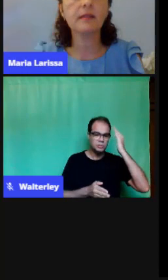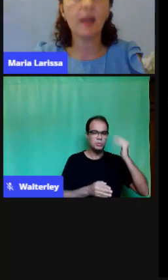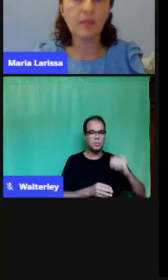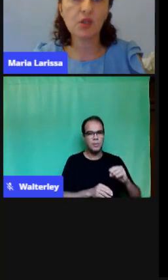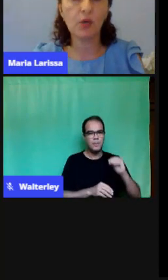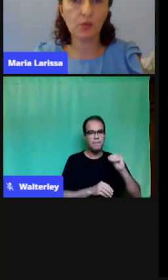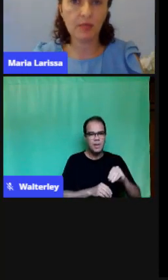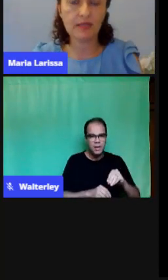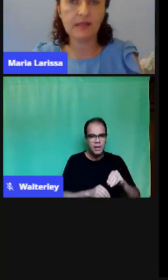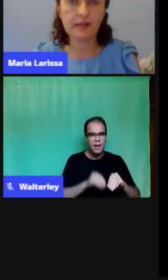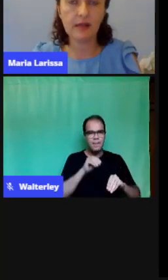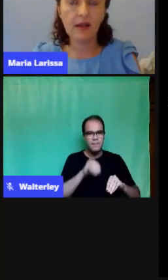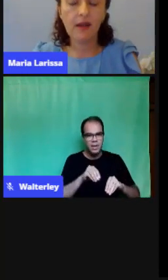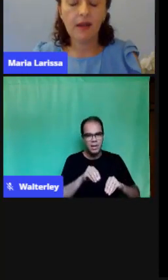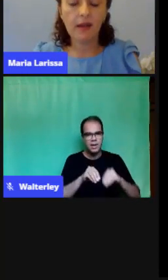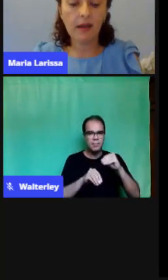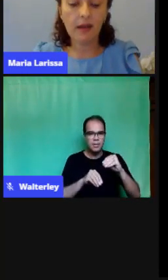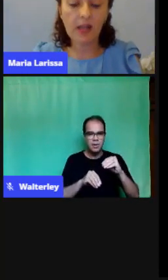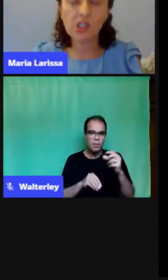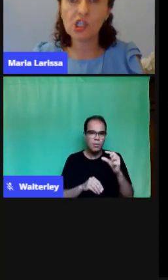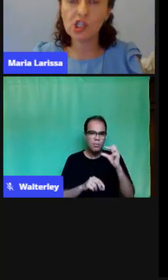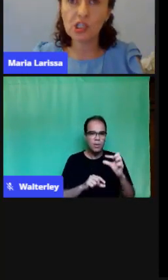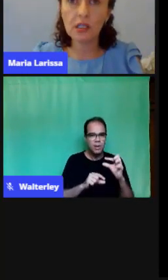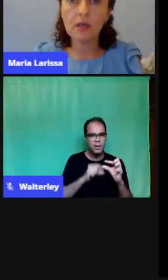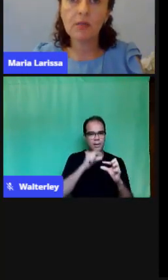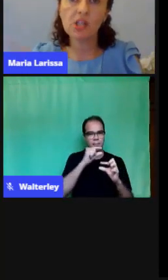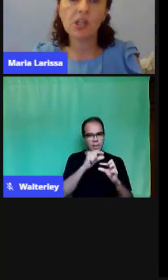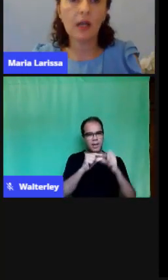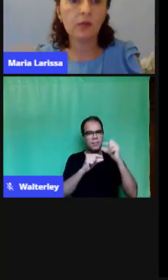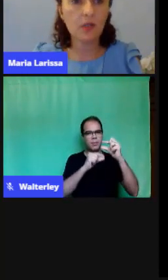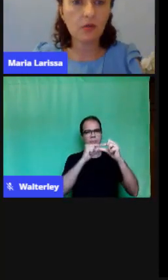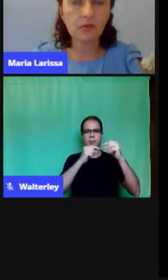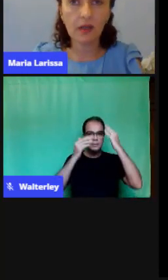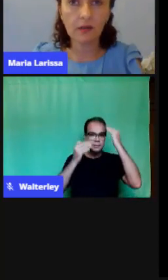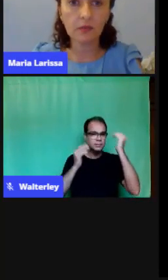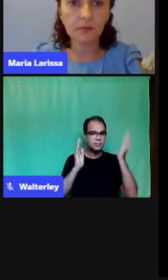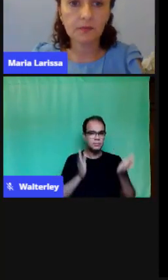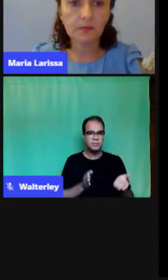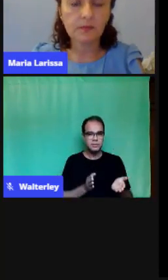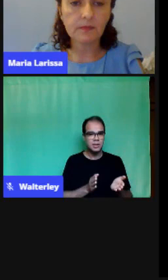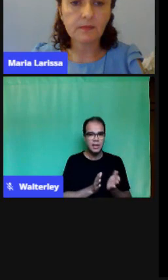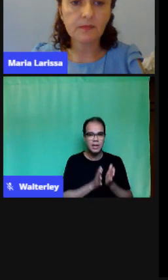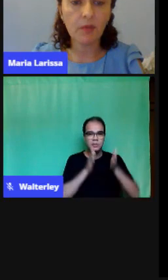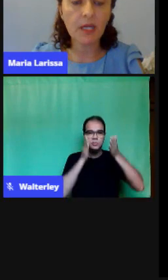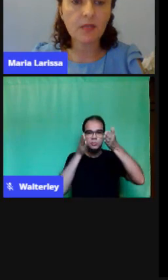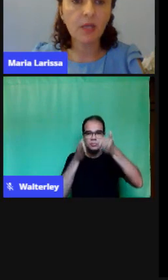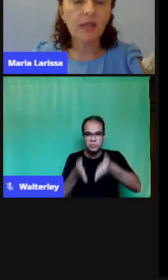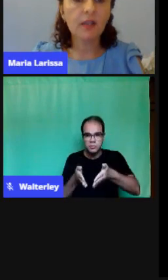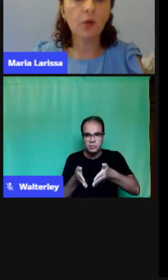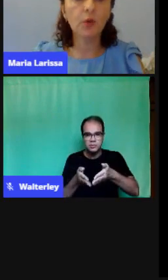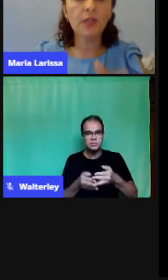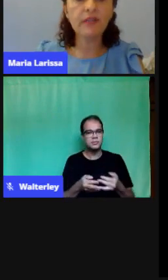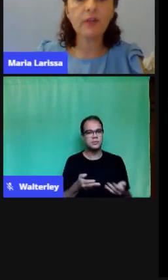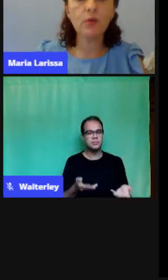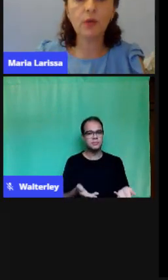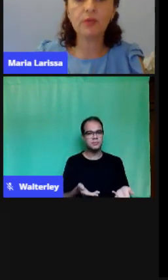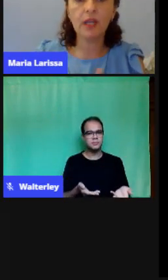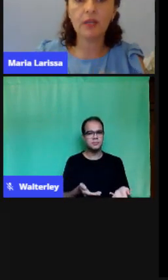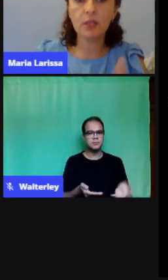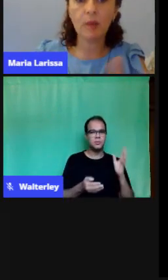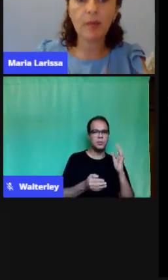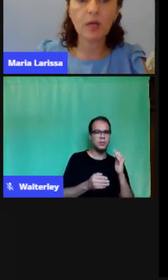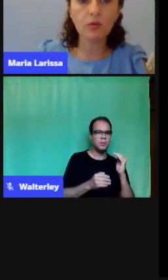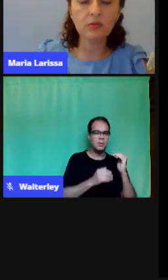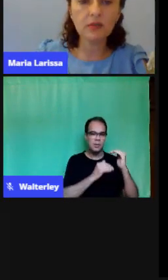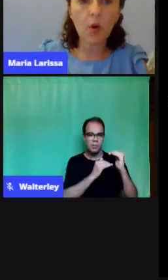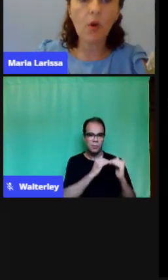todas as etapas que o aluno precisa atingir para chegar ao seu resultado, não é mesmo? Então, no nível 1, eu